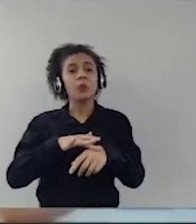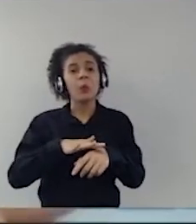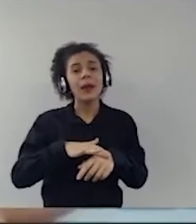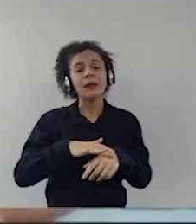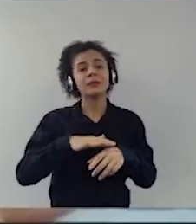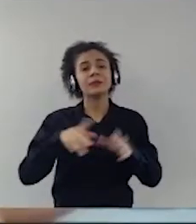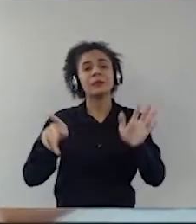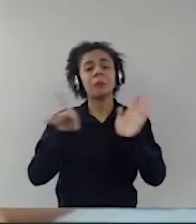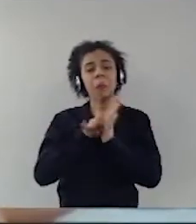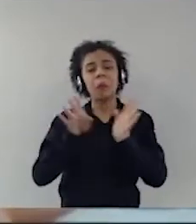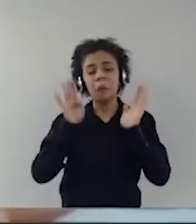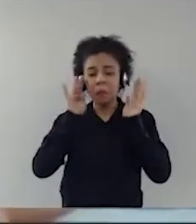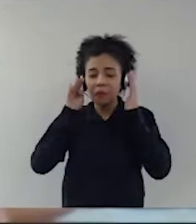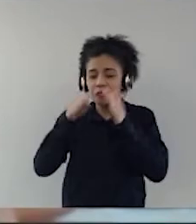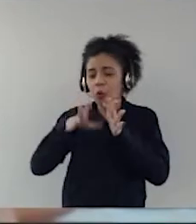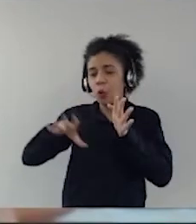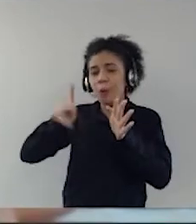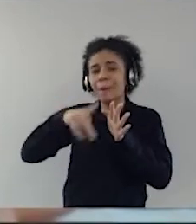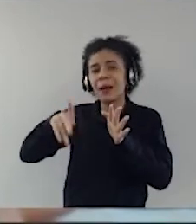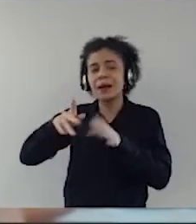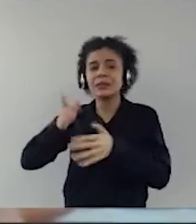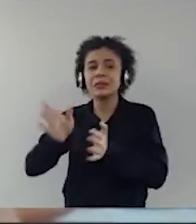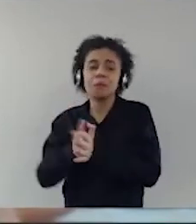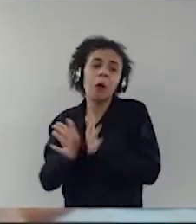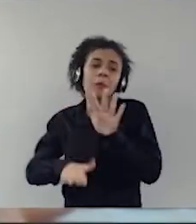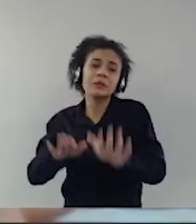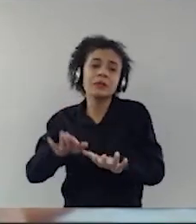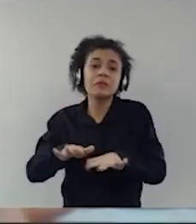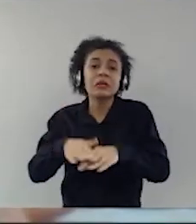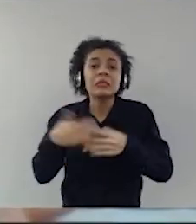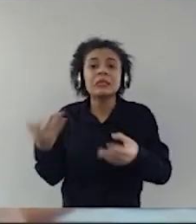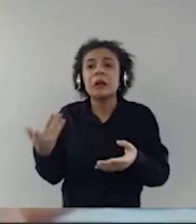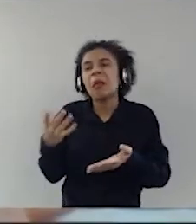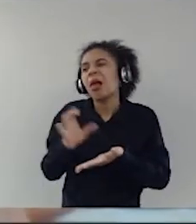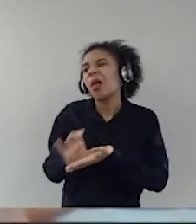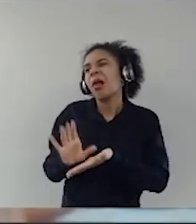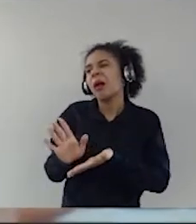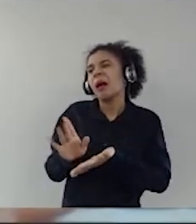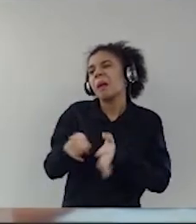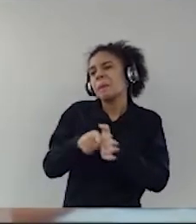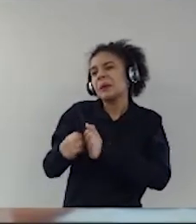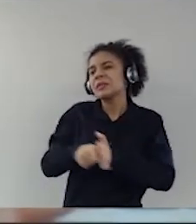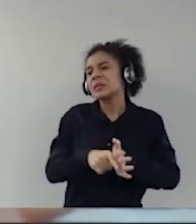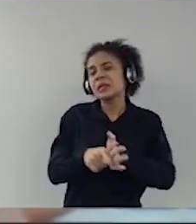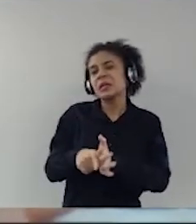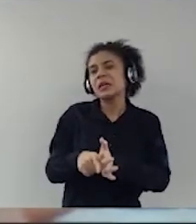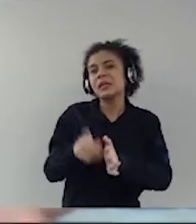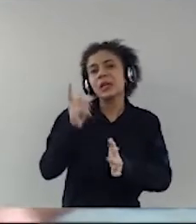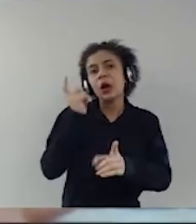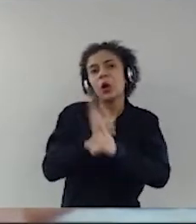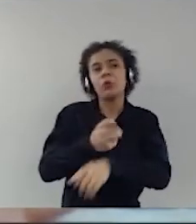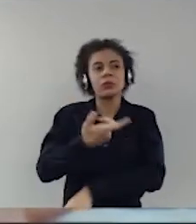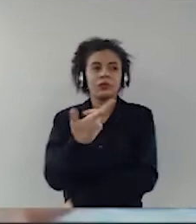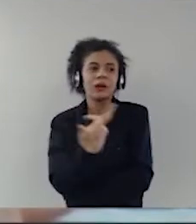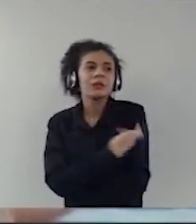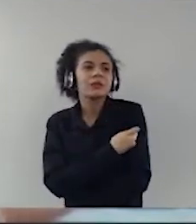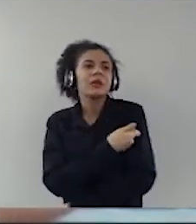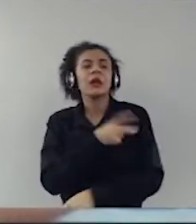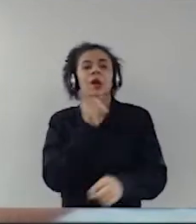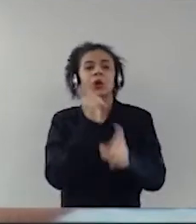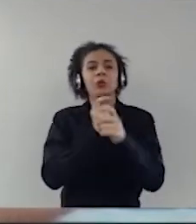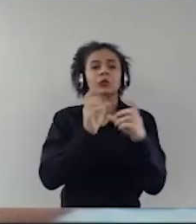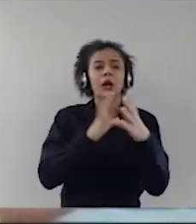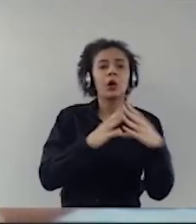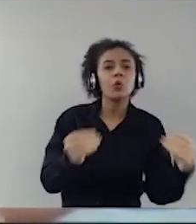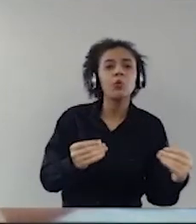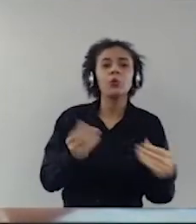Sul não dão, e o investimento em pesquisas para se encontrar uma vacina e para se encontrar os remédios